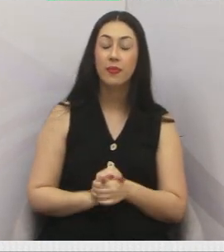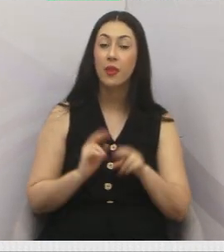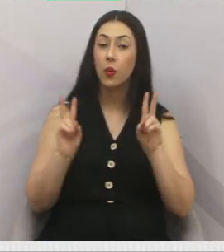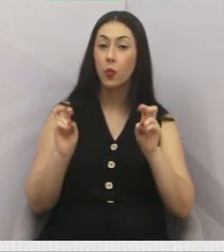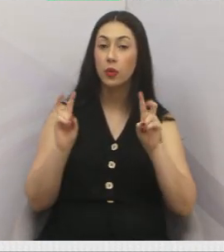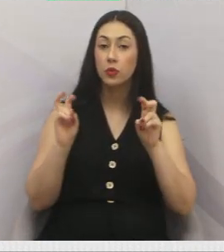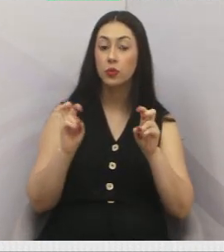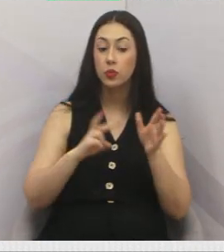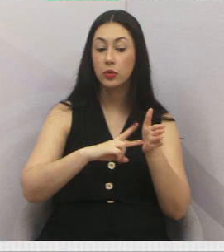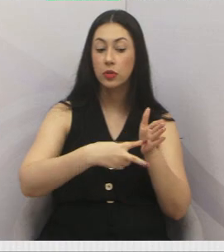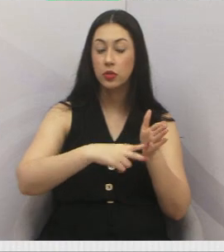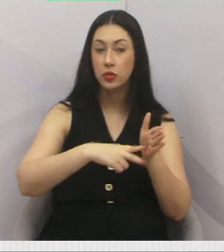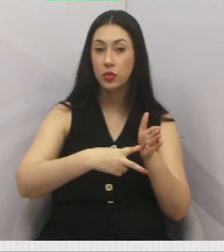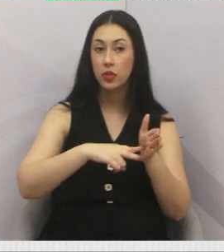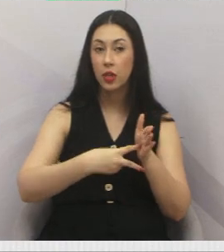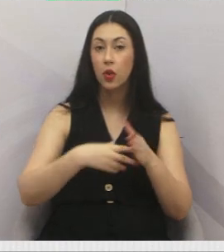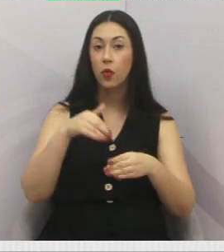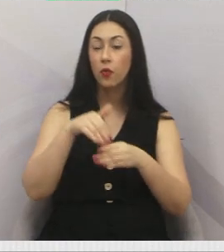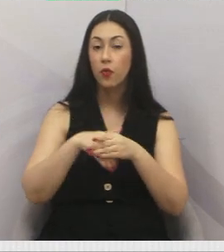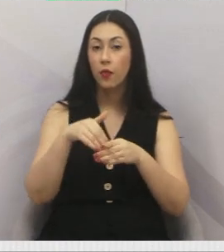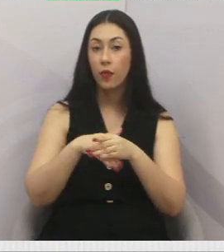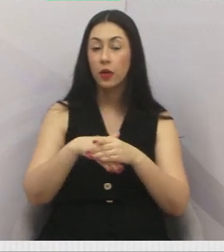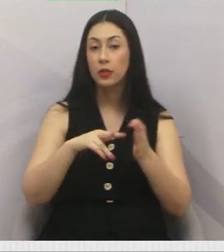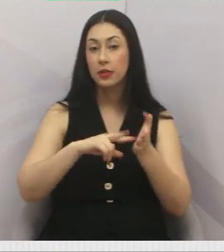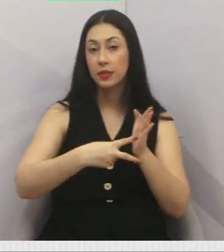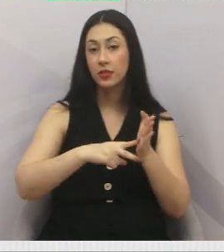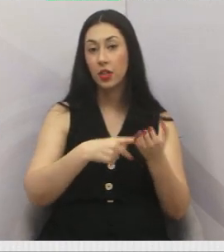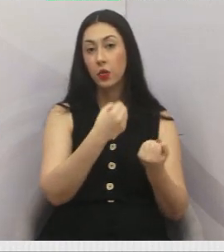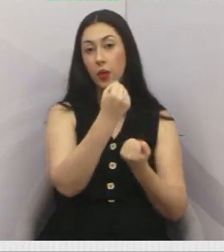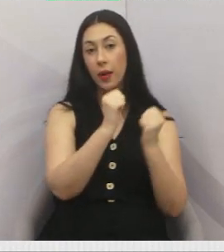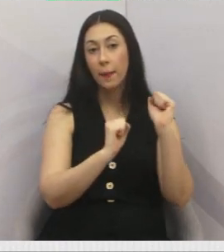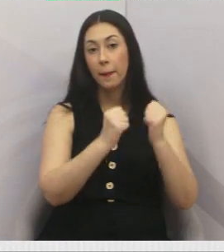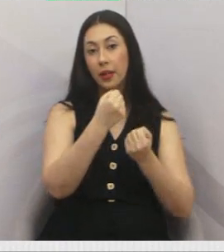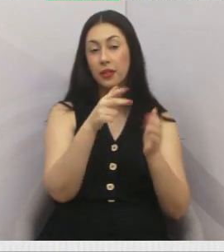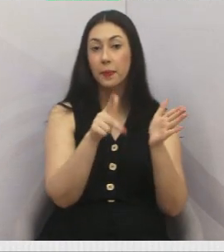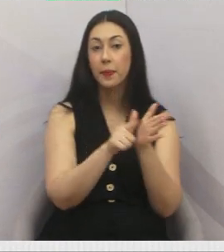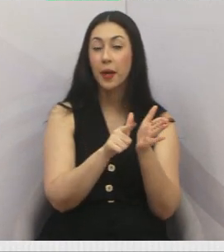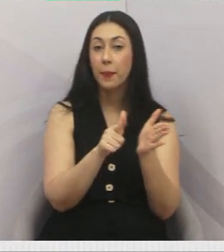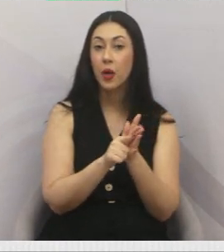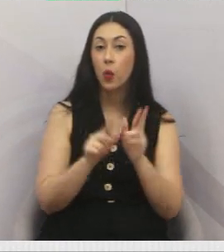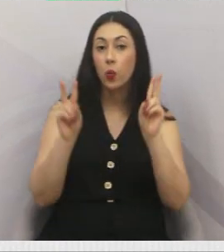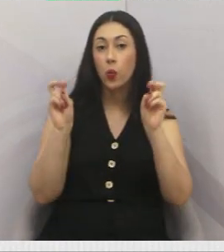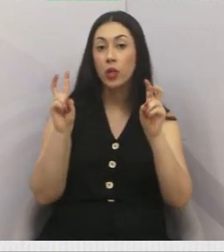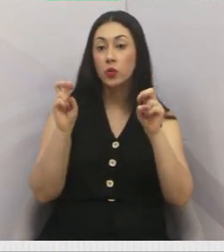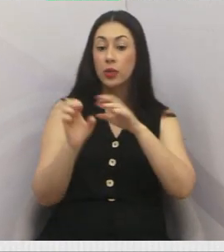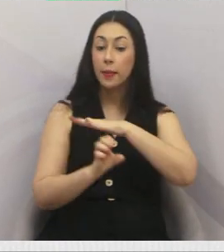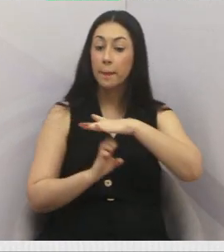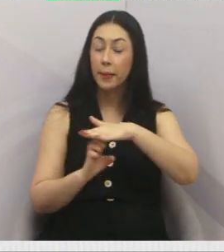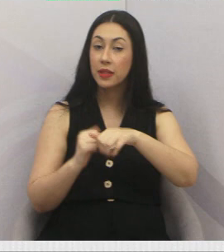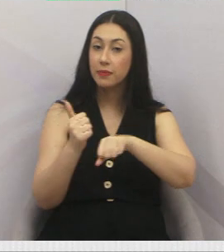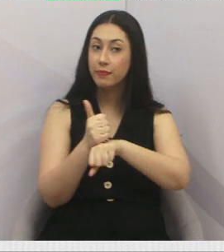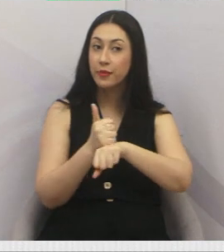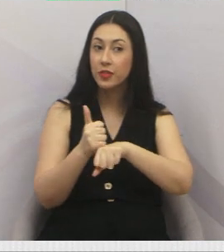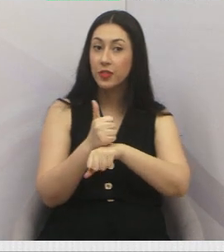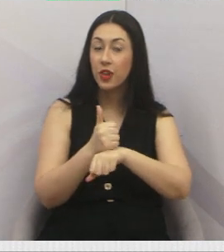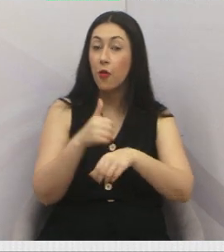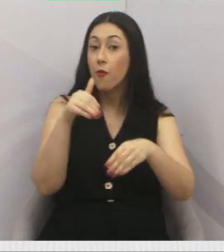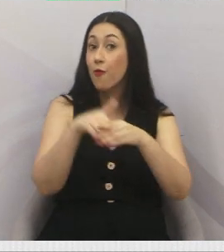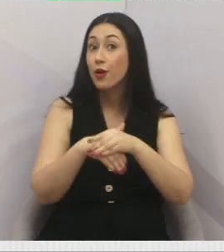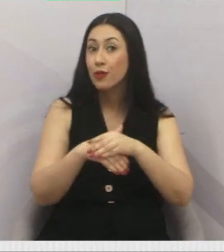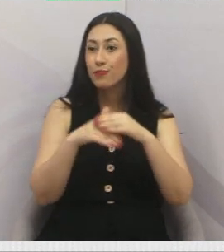Segmento Entidade Classe Sindical, um voto para Sindicato dos Papeleiros. Segmento Empresas e ou Entidades Profissionais,